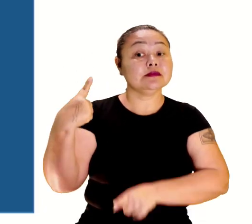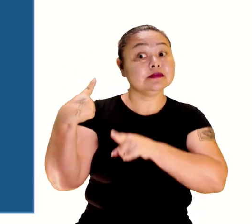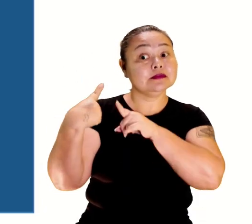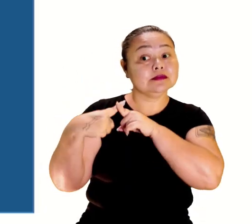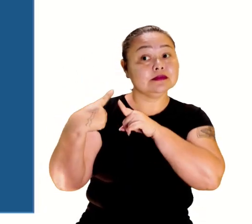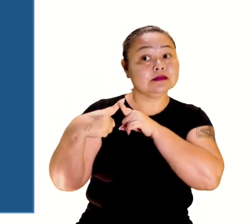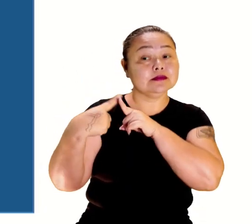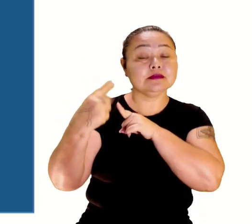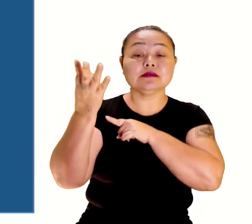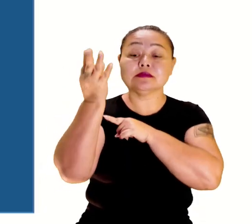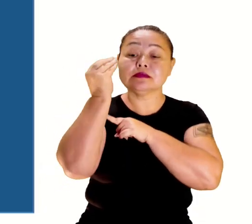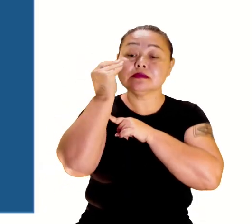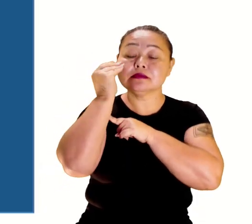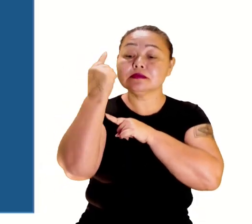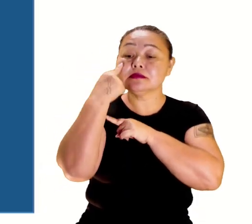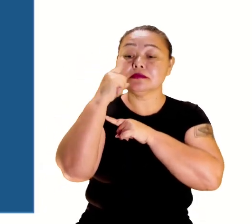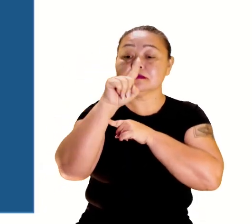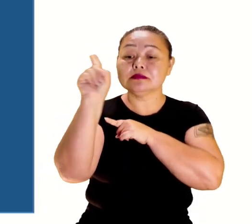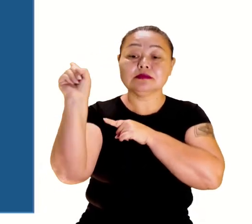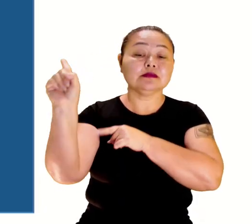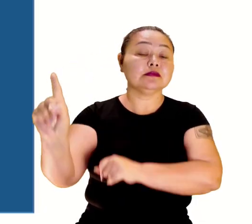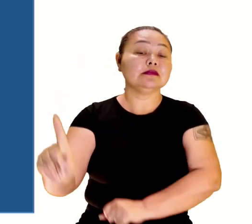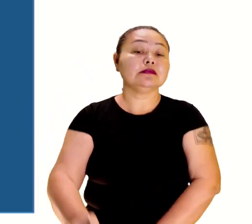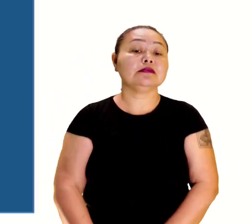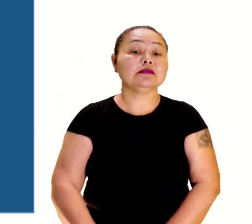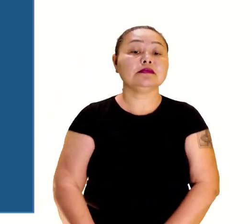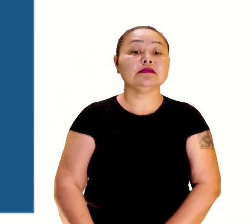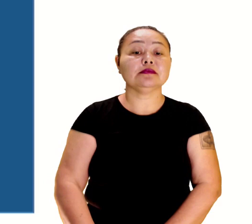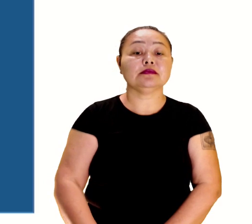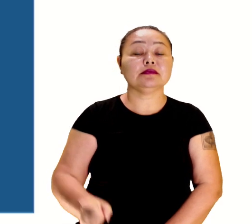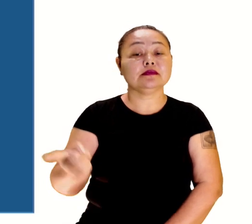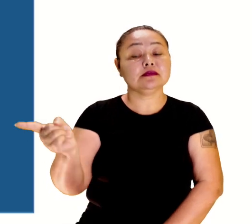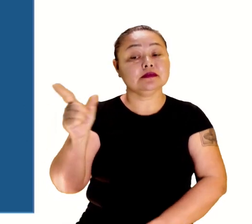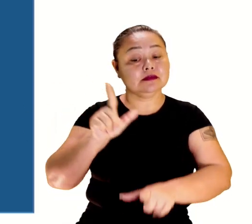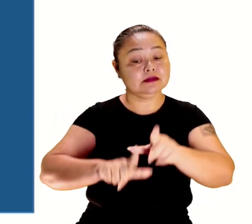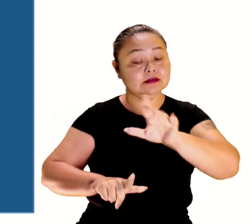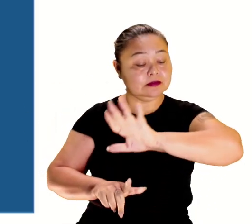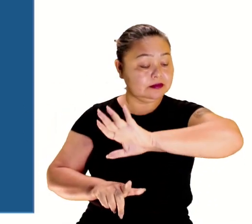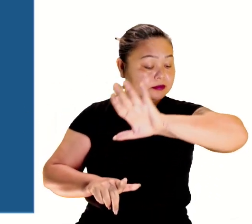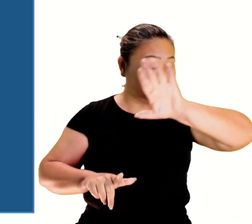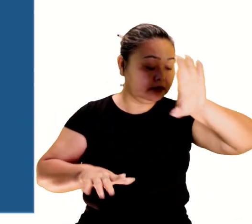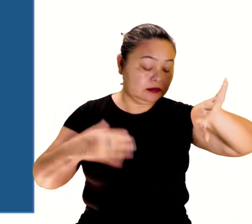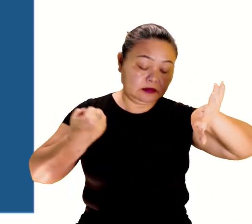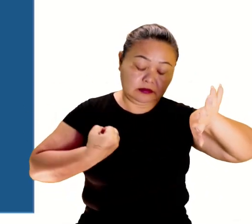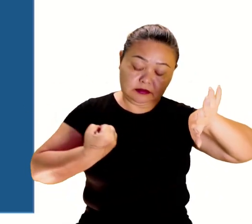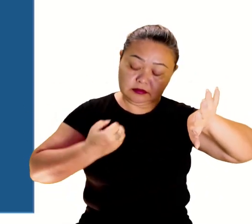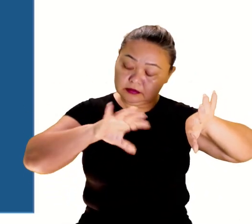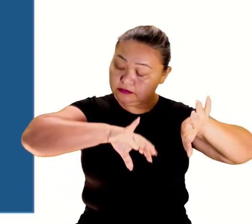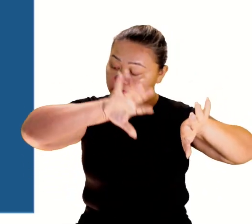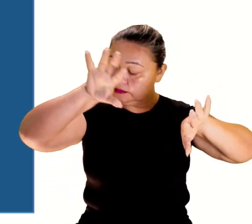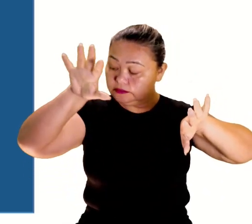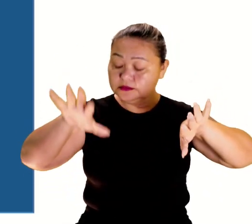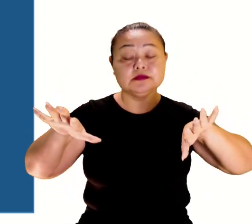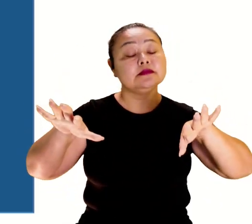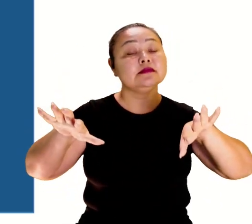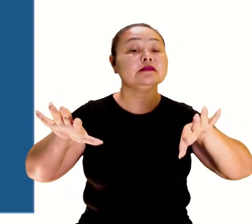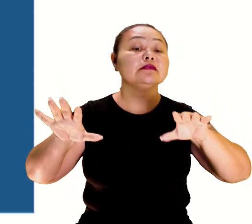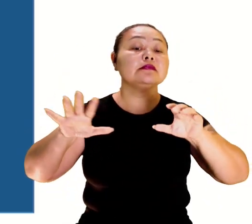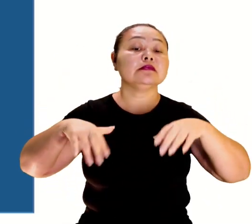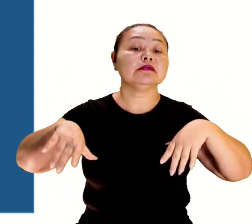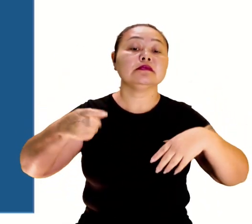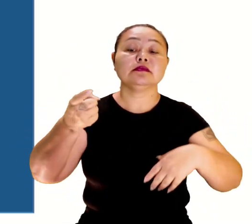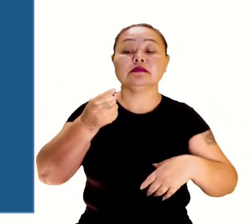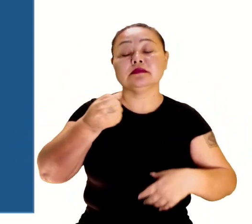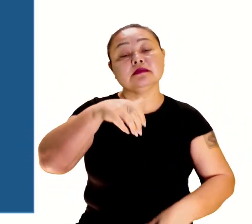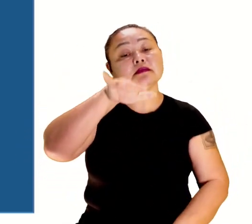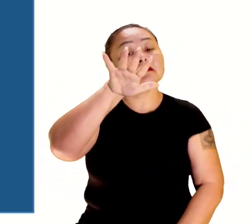Vamos resolver? Que? Vamos lá. Letras de um lado, números do outro. Então vamos lá, o X já está desse